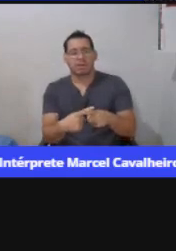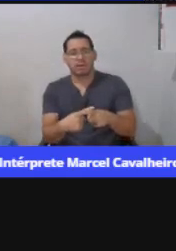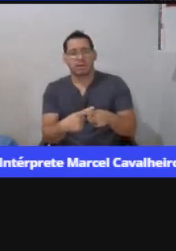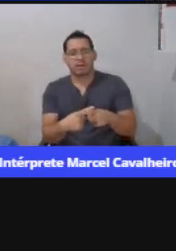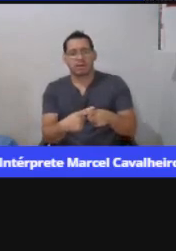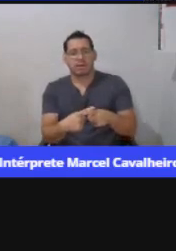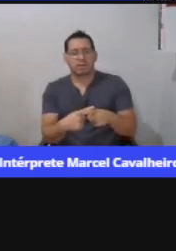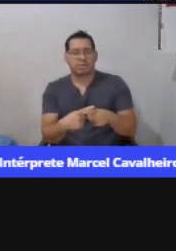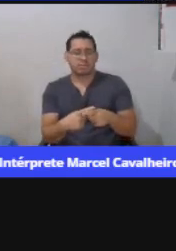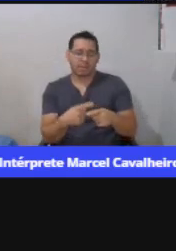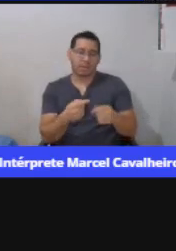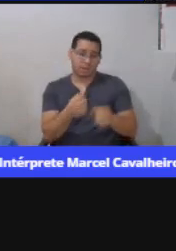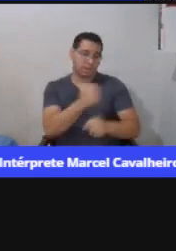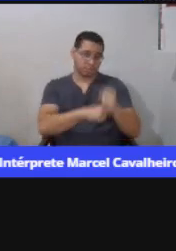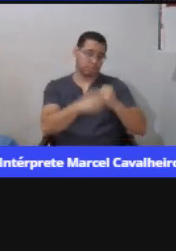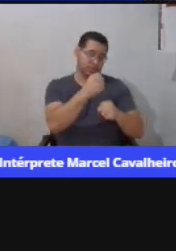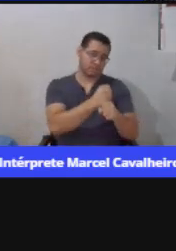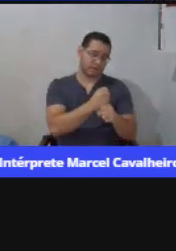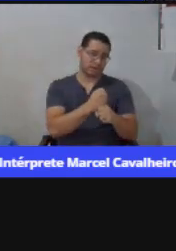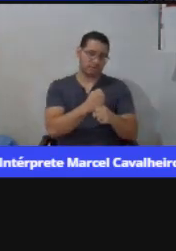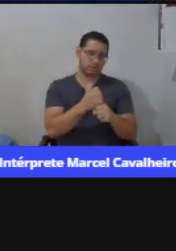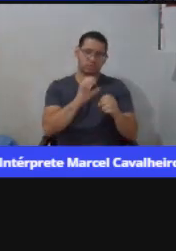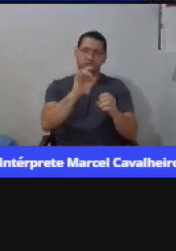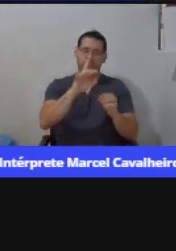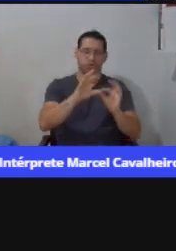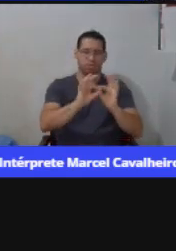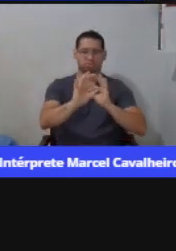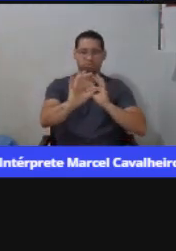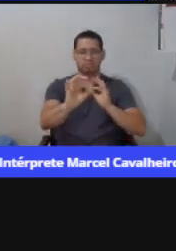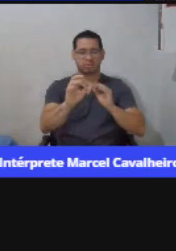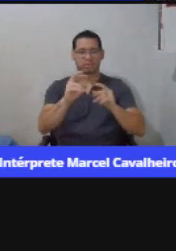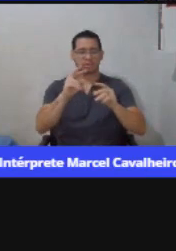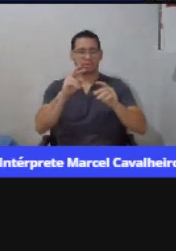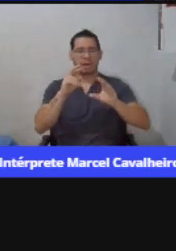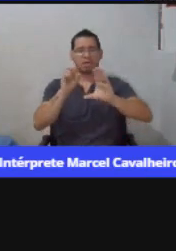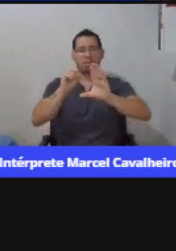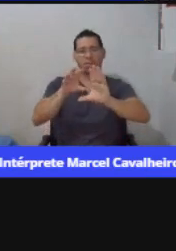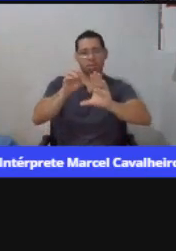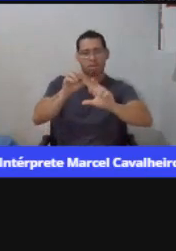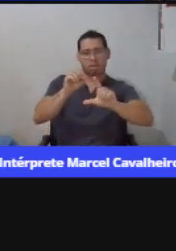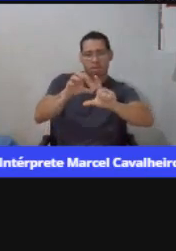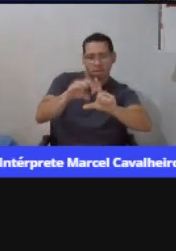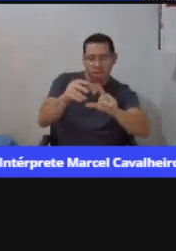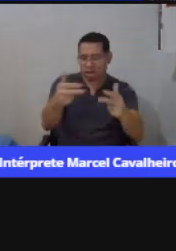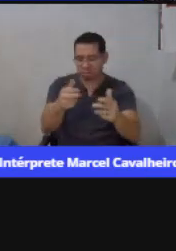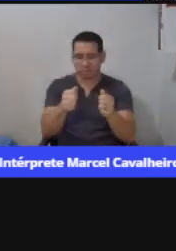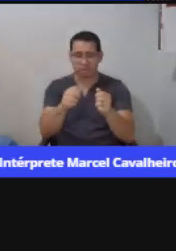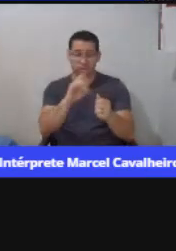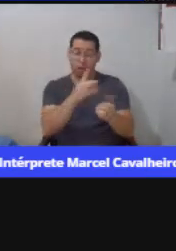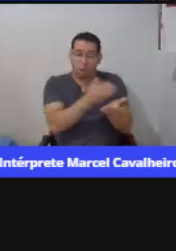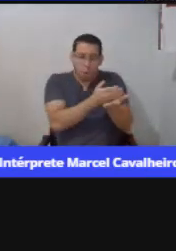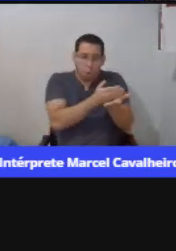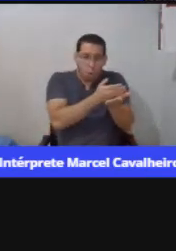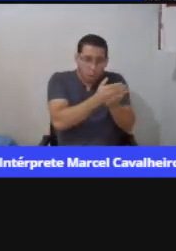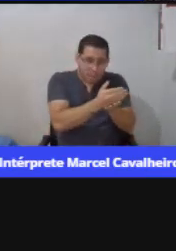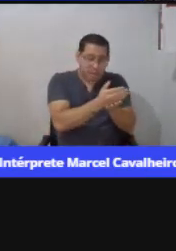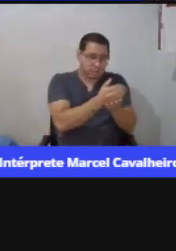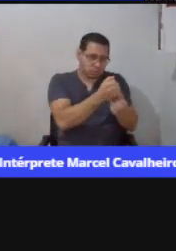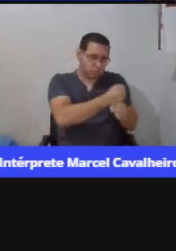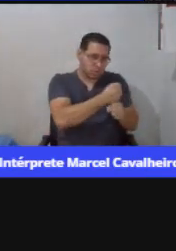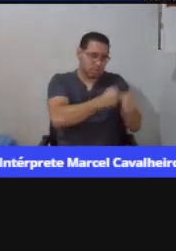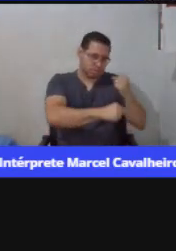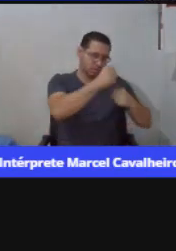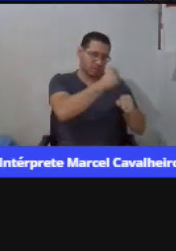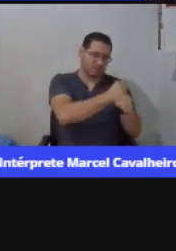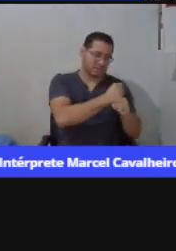totalmente remoto, né, 2020, tivemos só alguns dias de presencial no início do ano, a partir daí totalmente